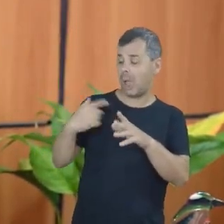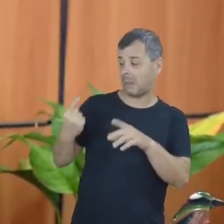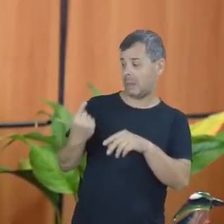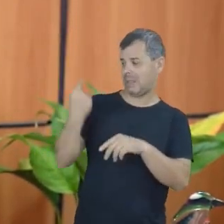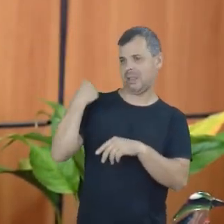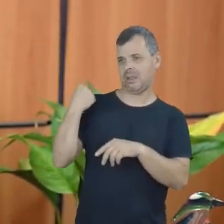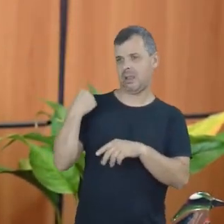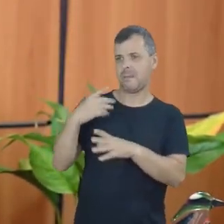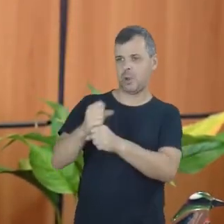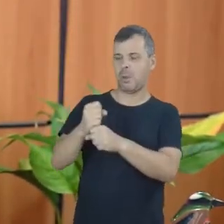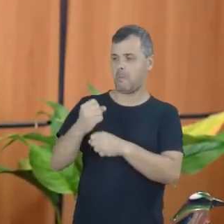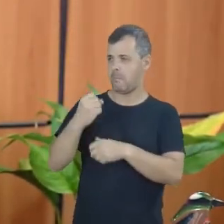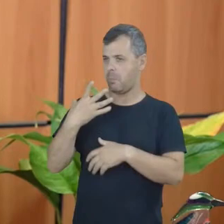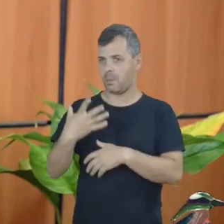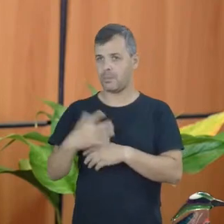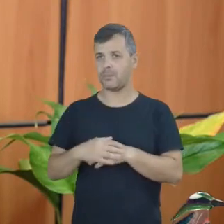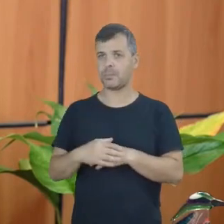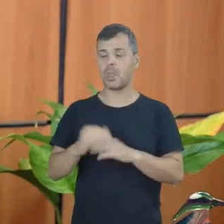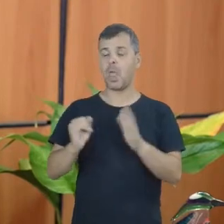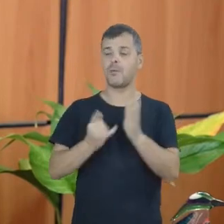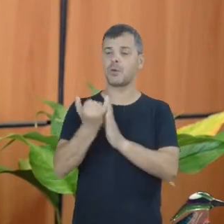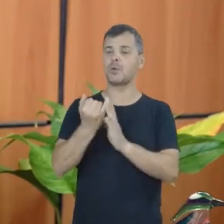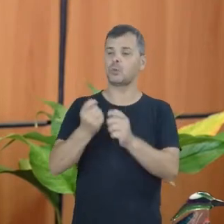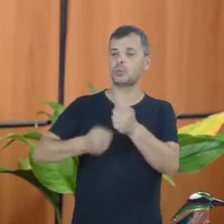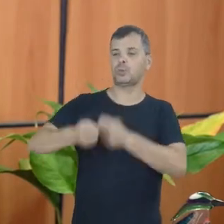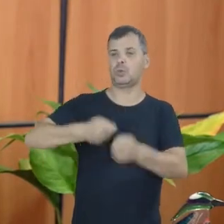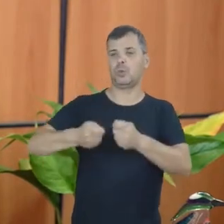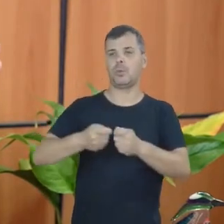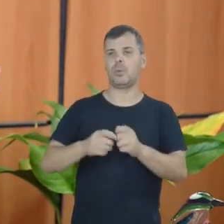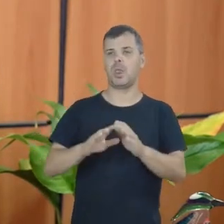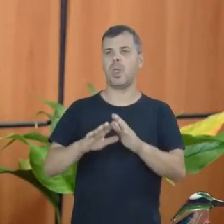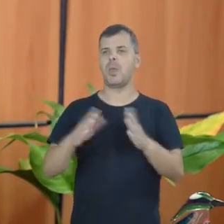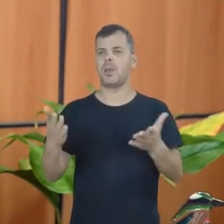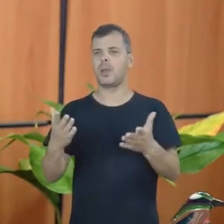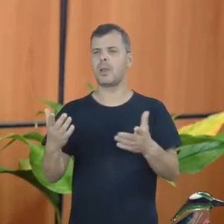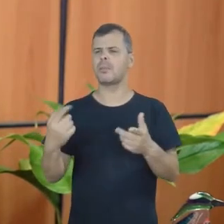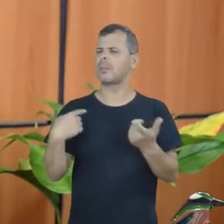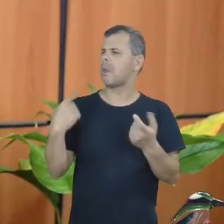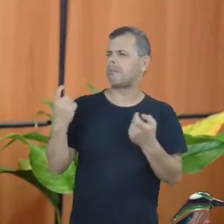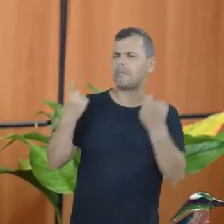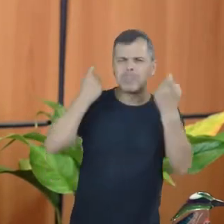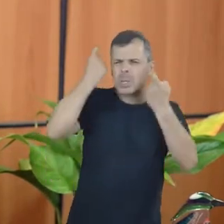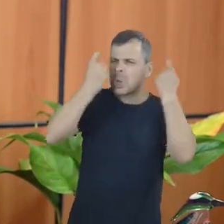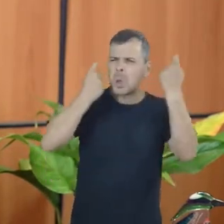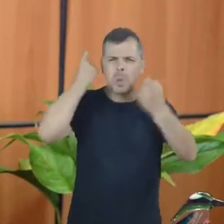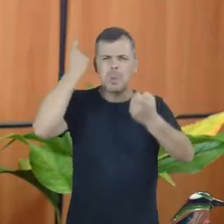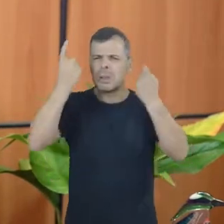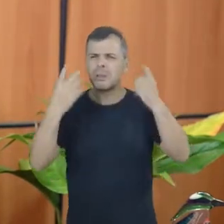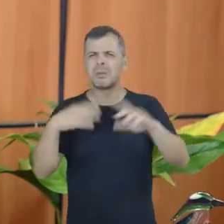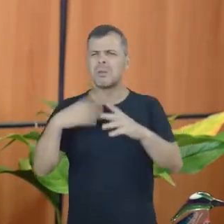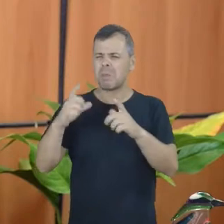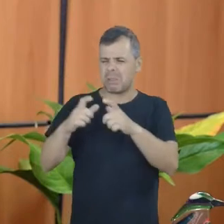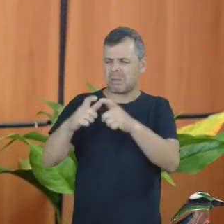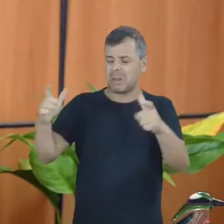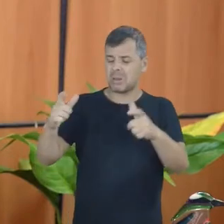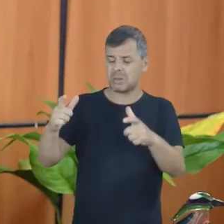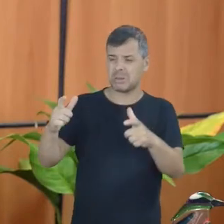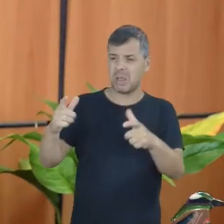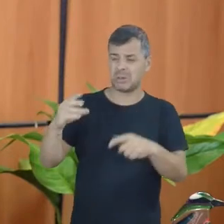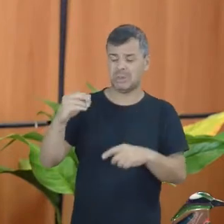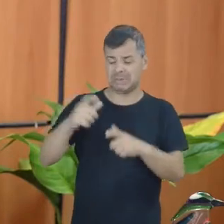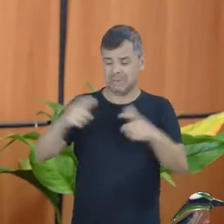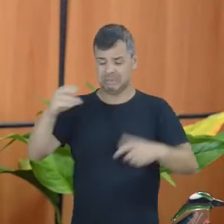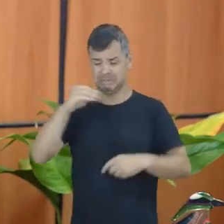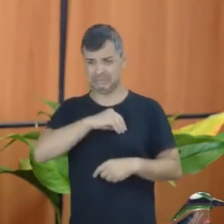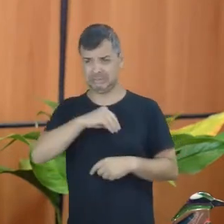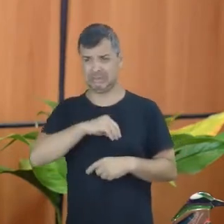é? E tudo isso com inflação sob controle, sim, que é outra neura de muita gente. Toda vez que cresce emprego, cresce salário,